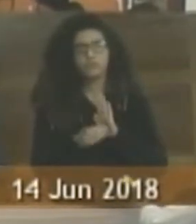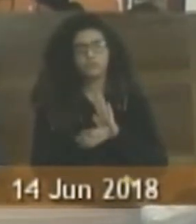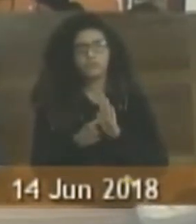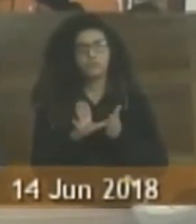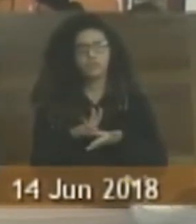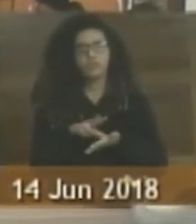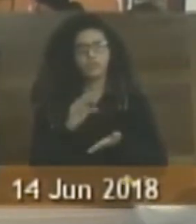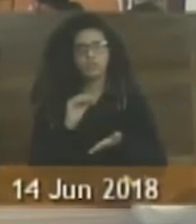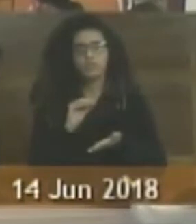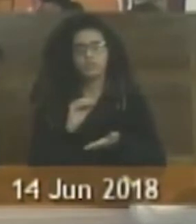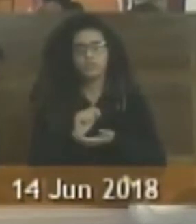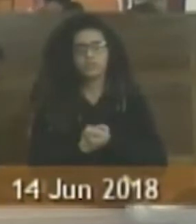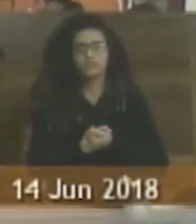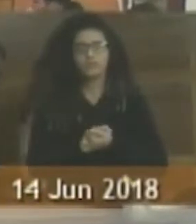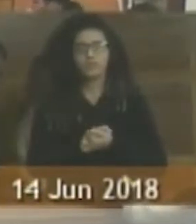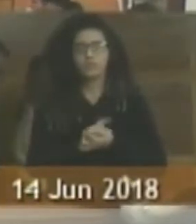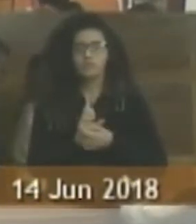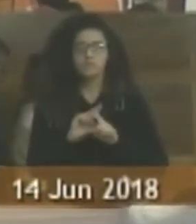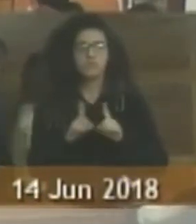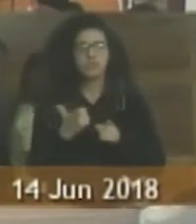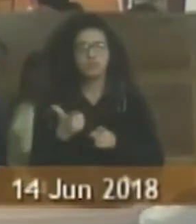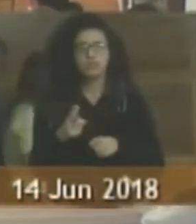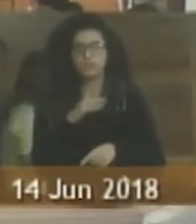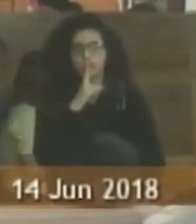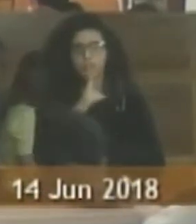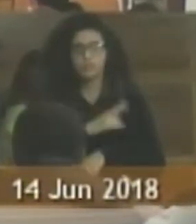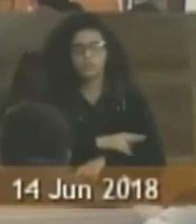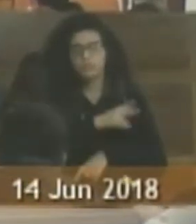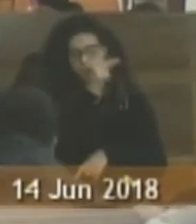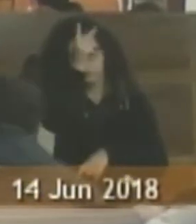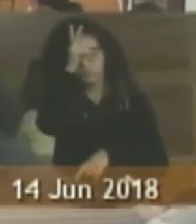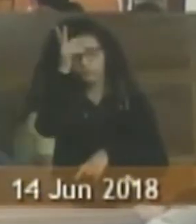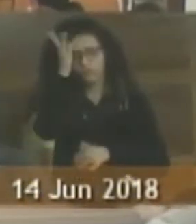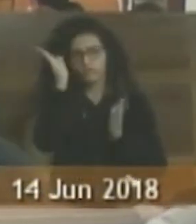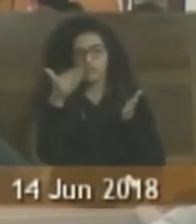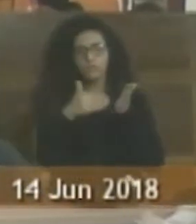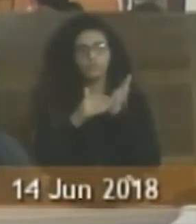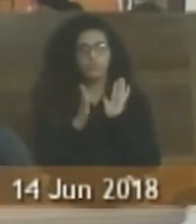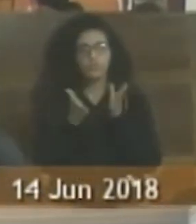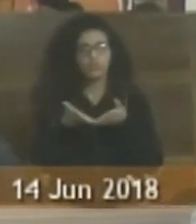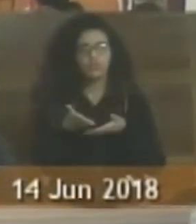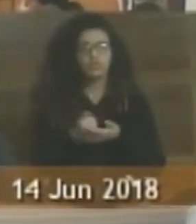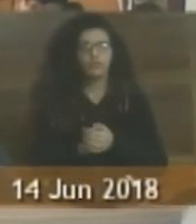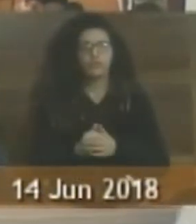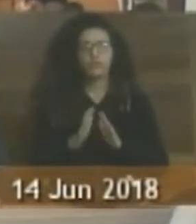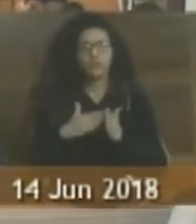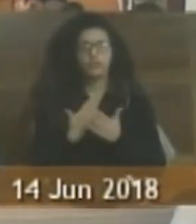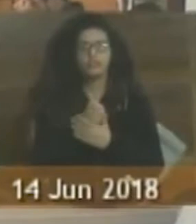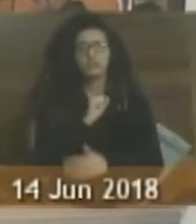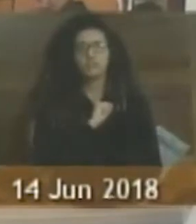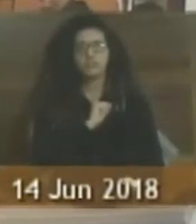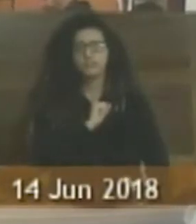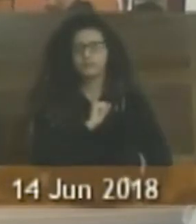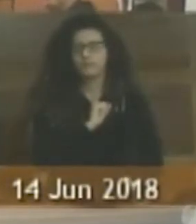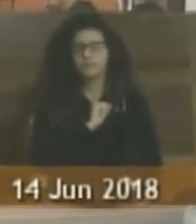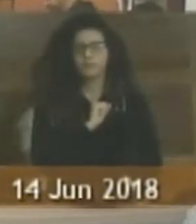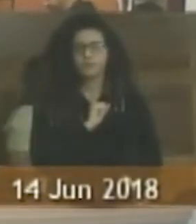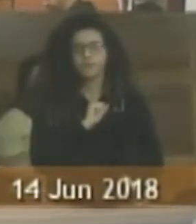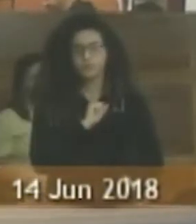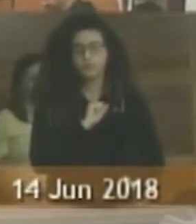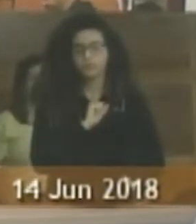cópias protocoladas em anexo, e não foram respondidos pelo Executivo até o presente momento, sendo eles os requerimentos